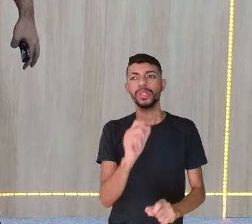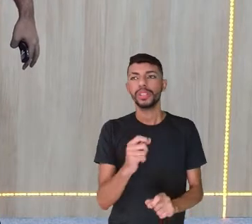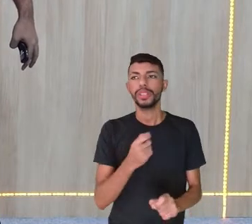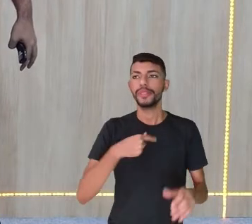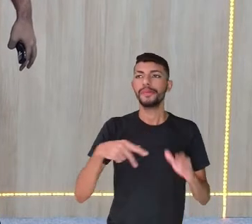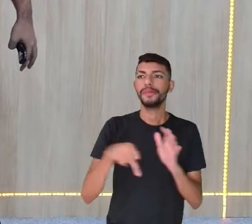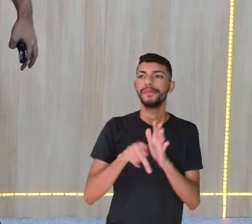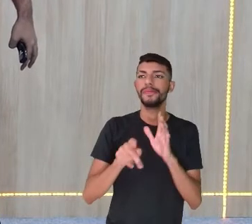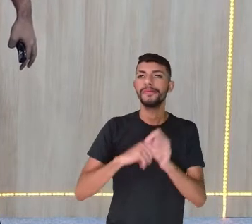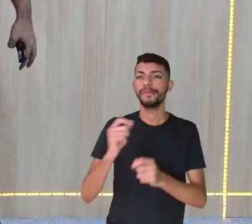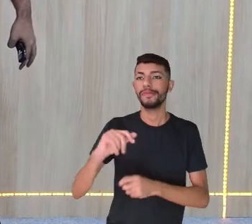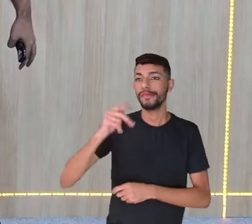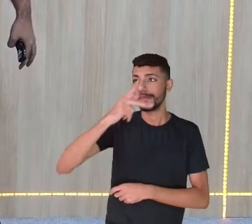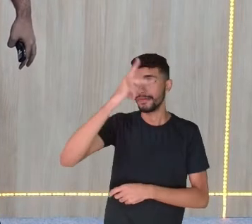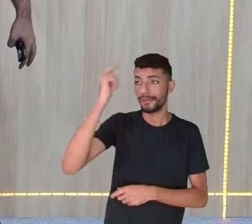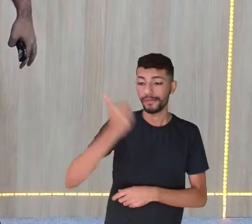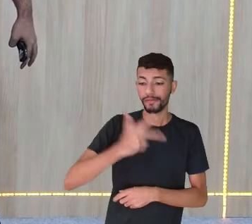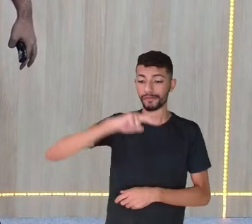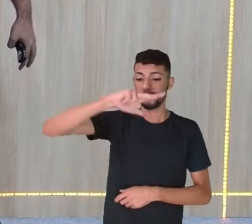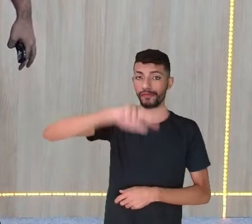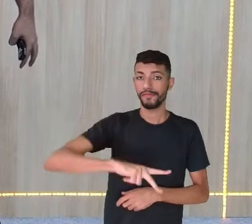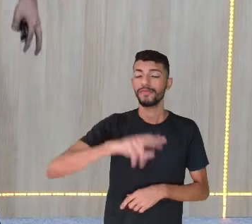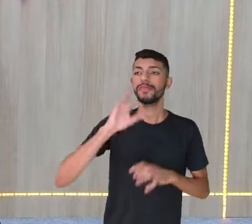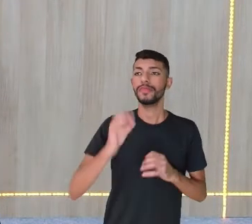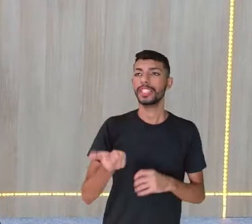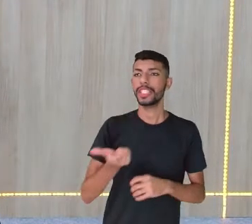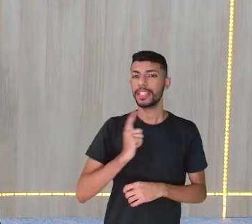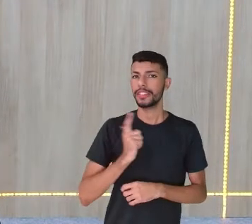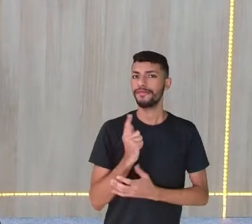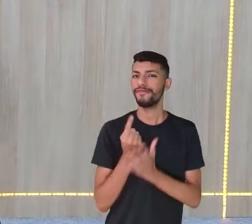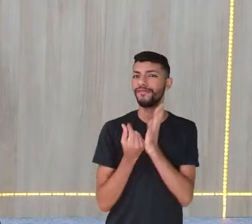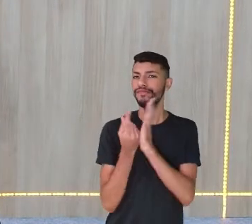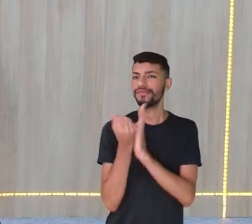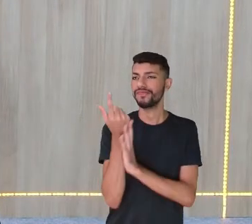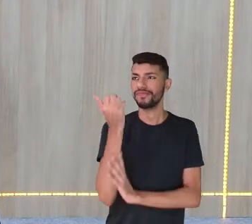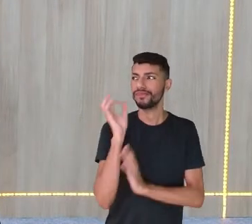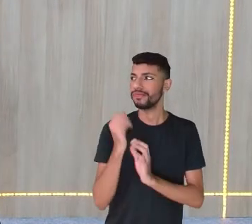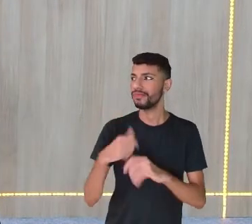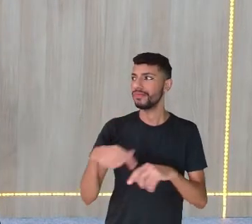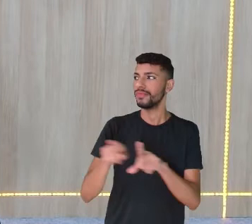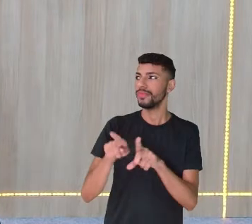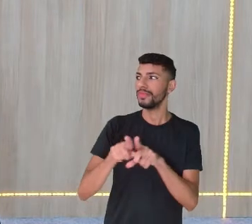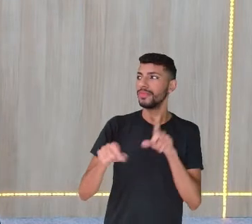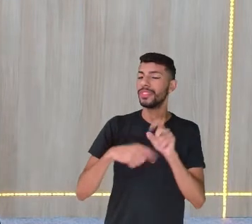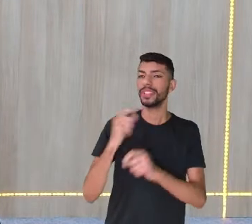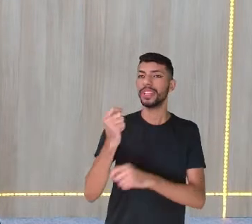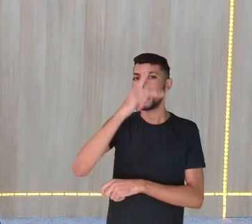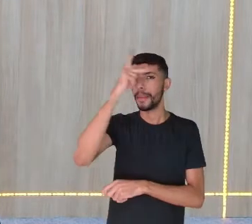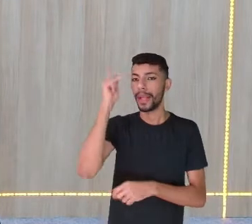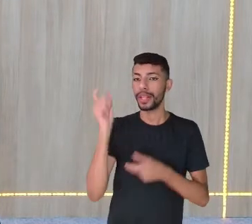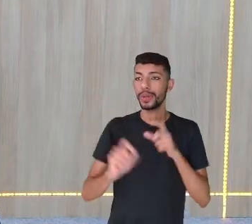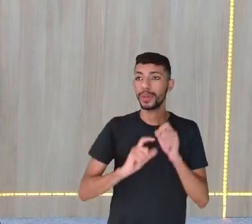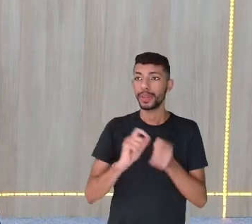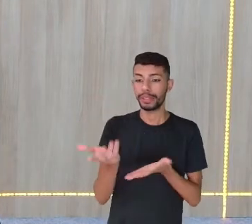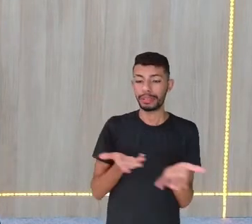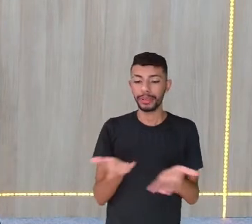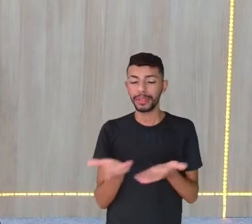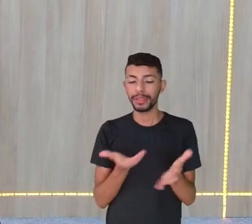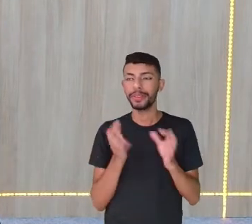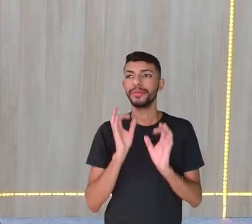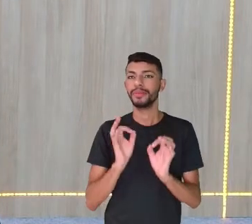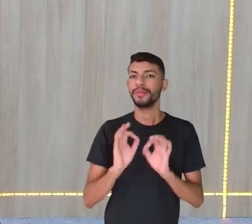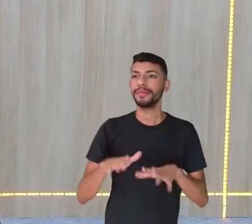de um português que possuía grana e também pessoas que lhe serviam, né? E